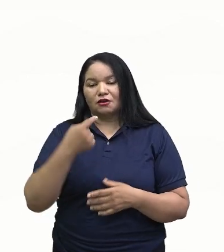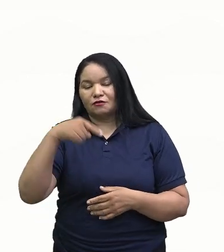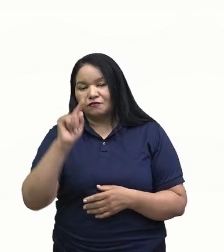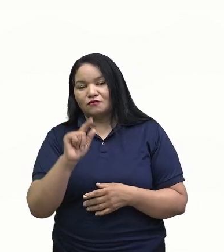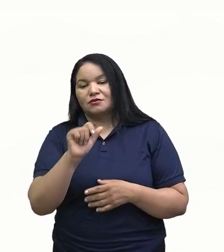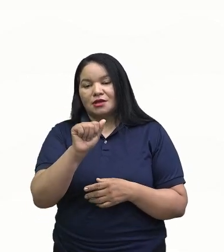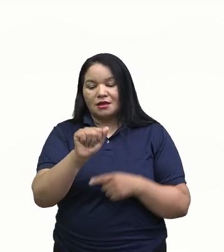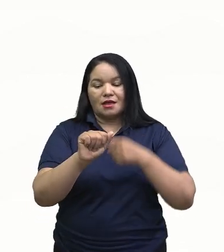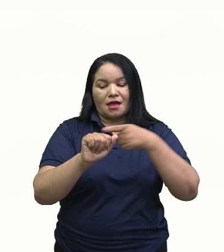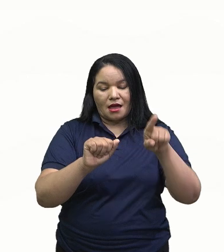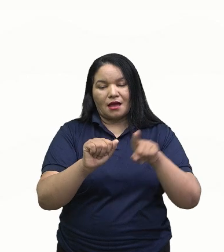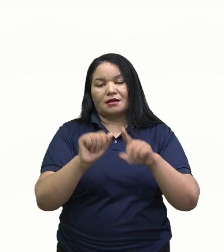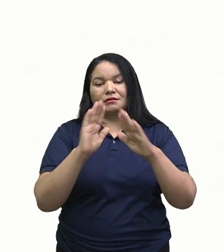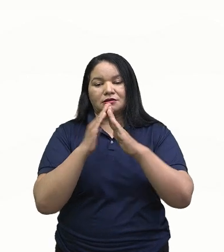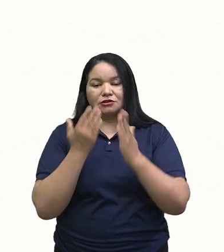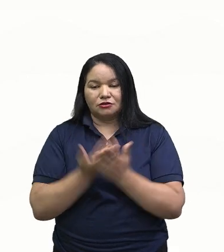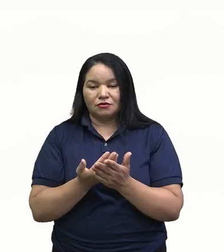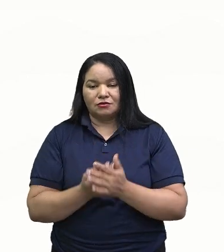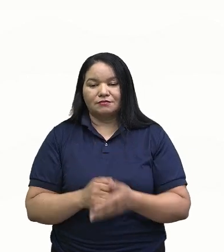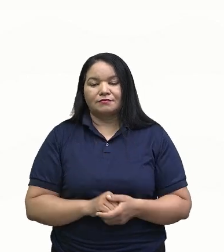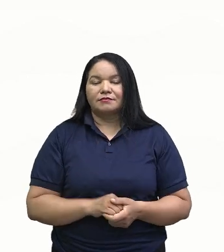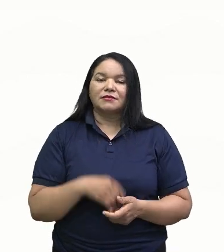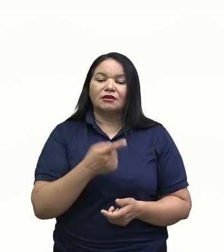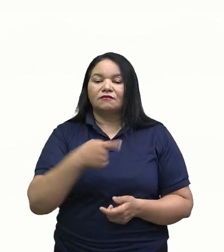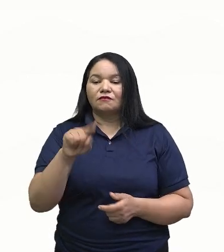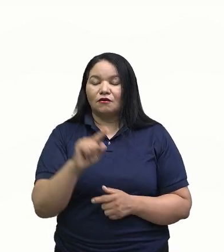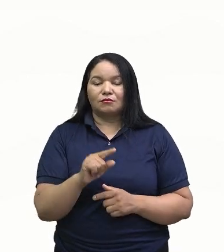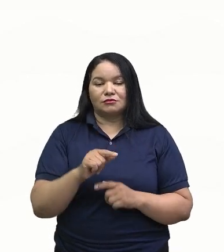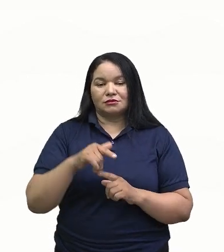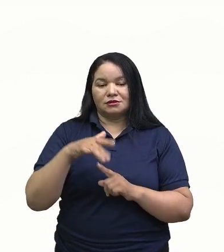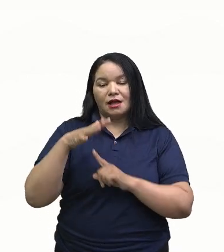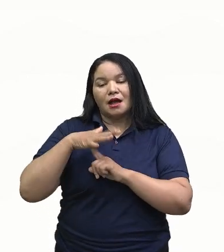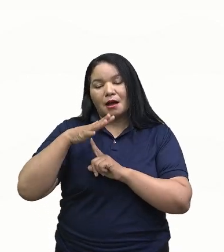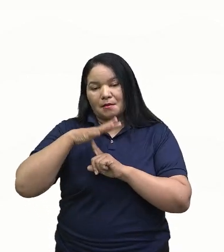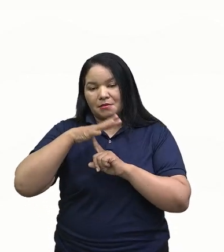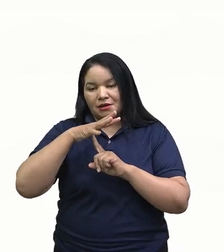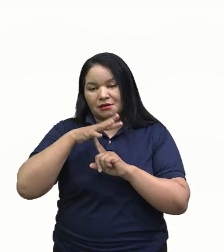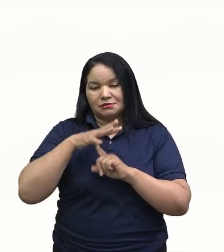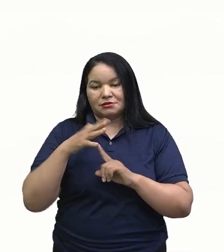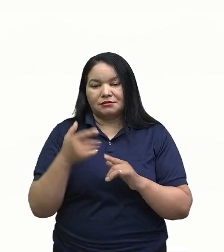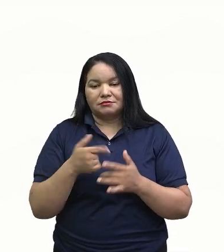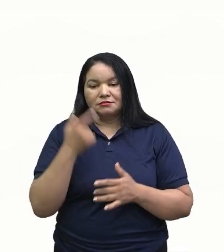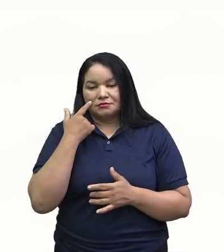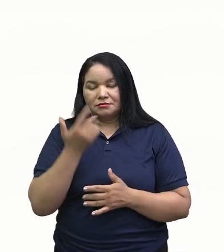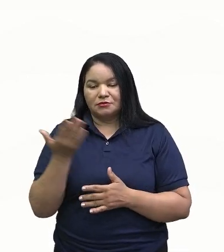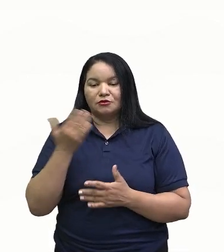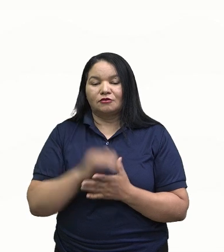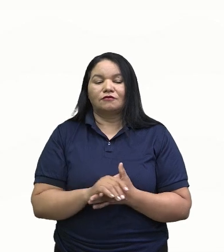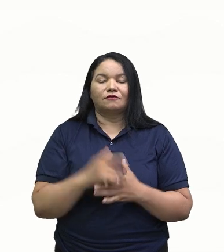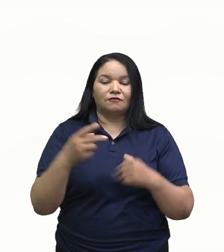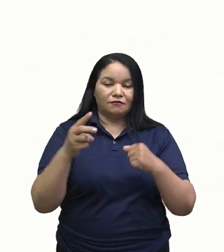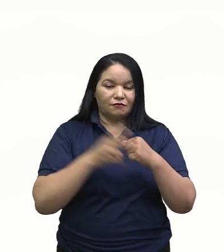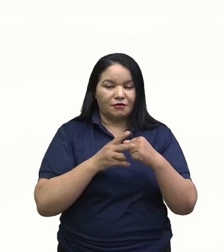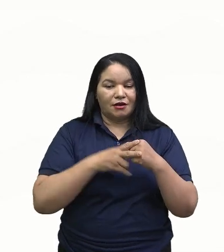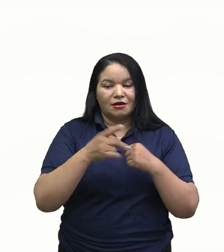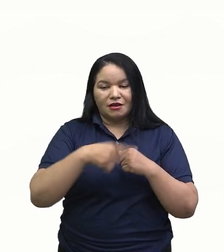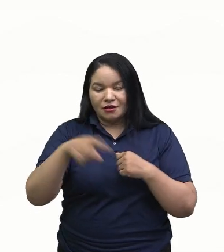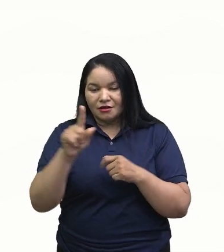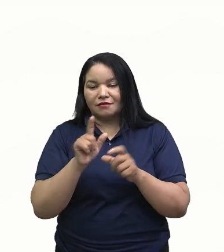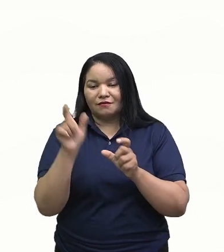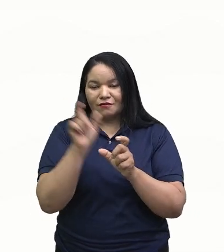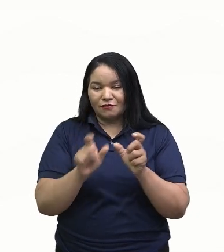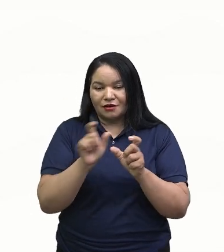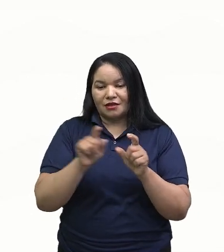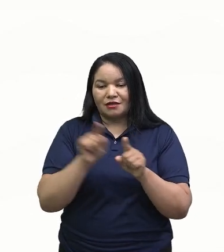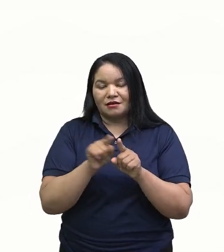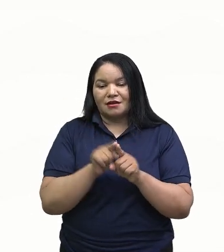grave. Fomos à praça. Mais uma vez, olha, o verbo ir está flexionado e a palavra